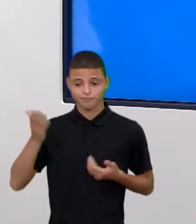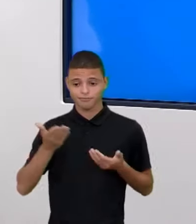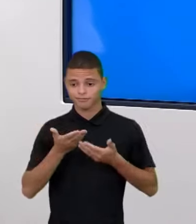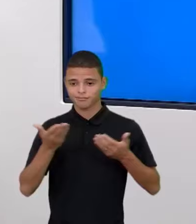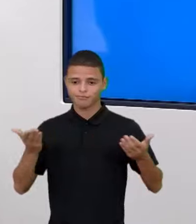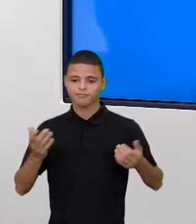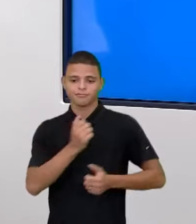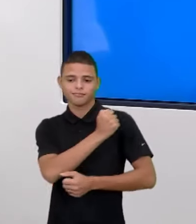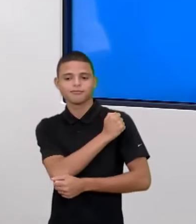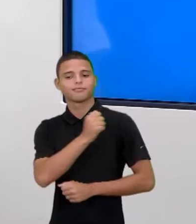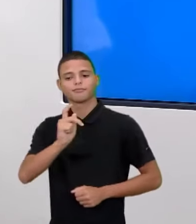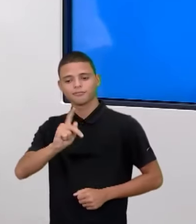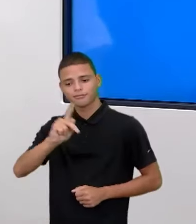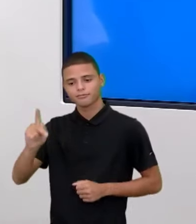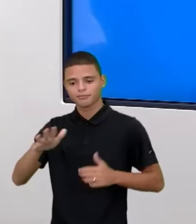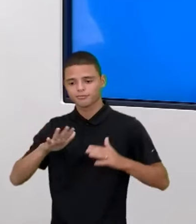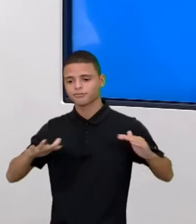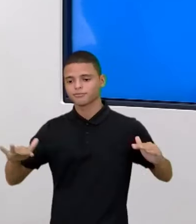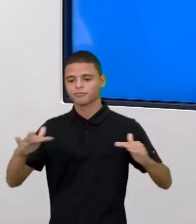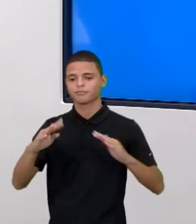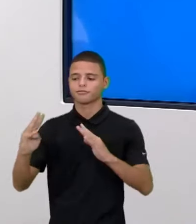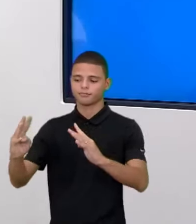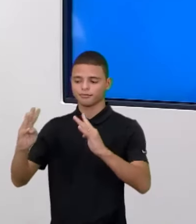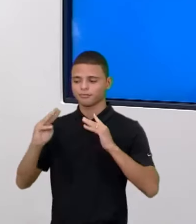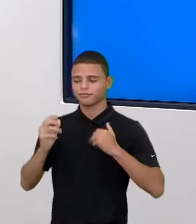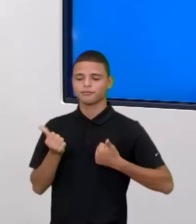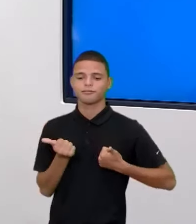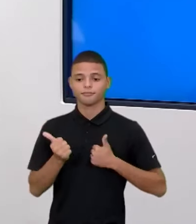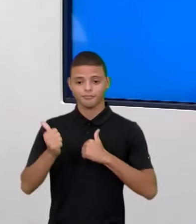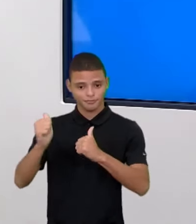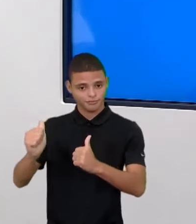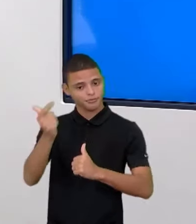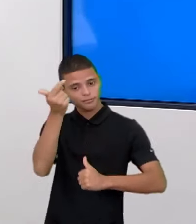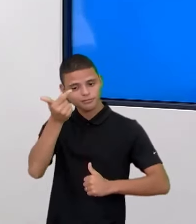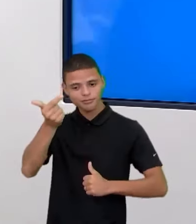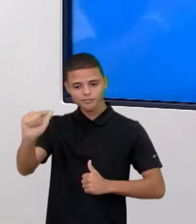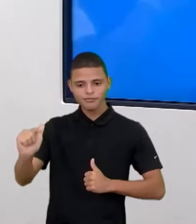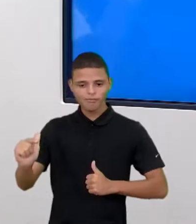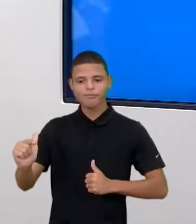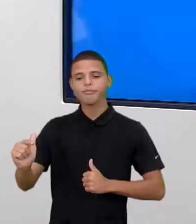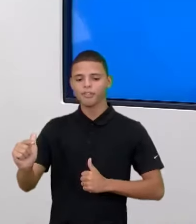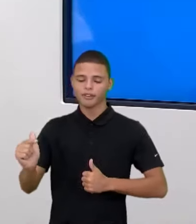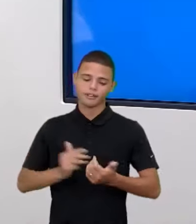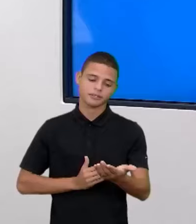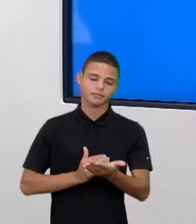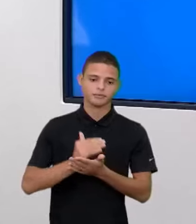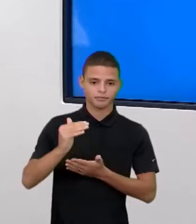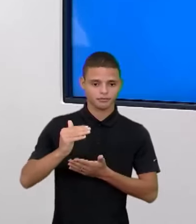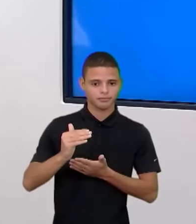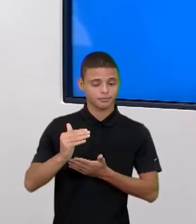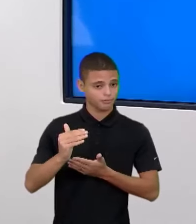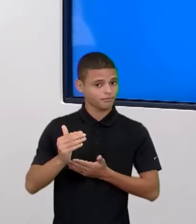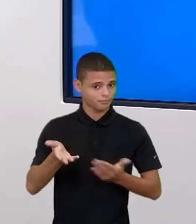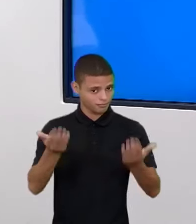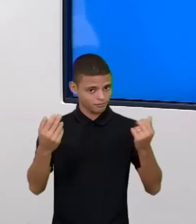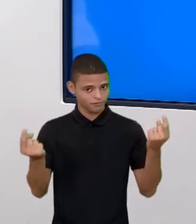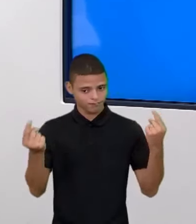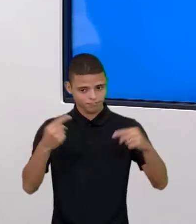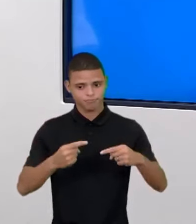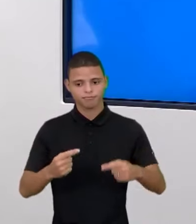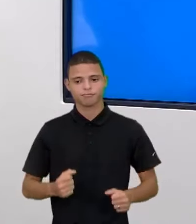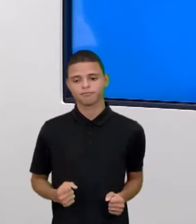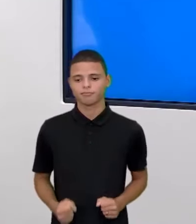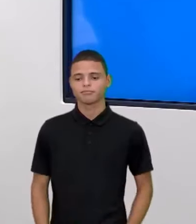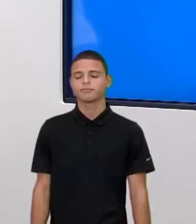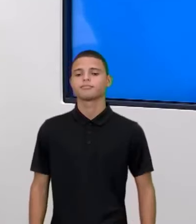Saudações, alunos, professores e todos que estão nos acompanhando em mais um Start, Hora do Desafio.